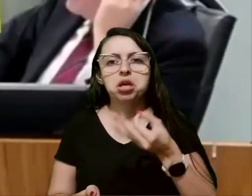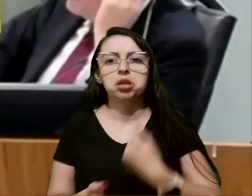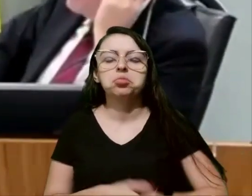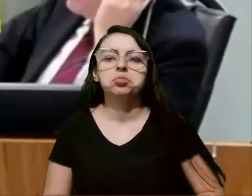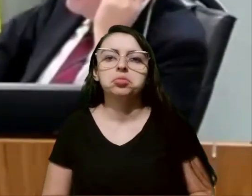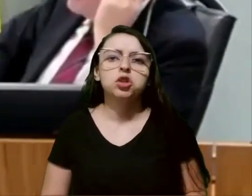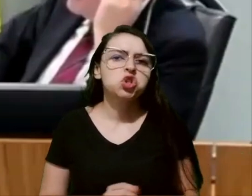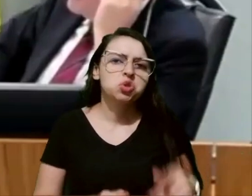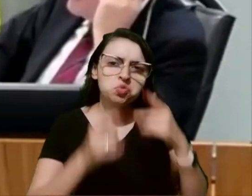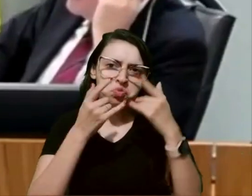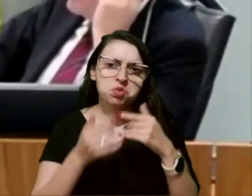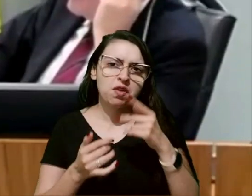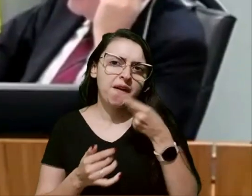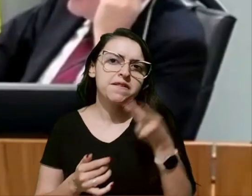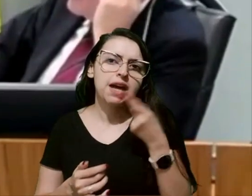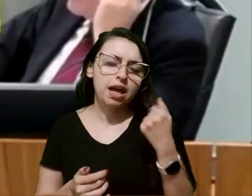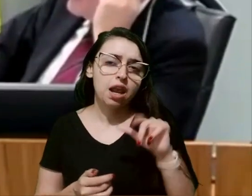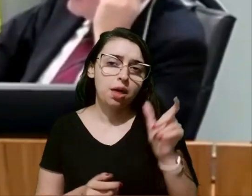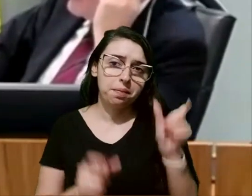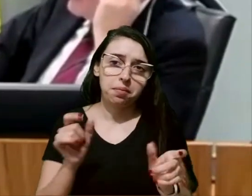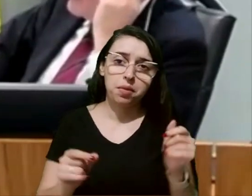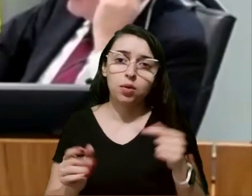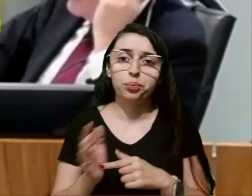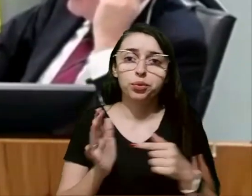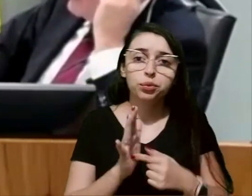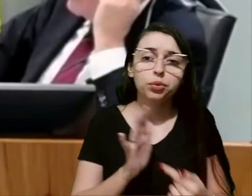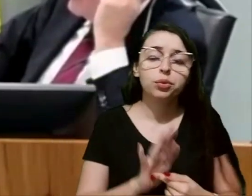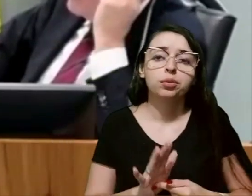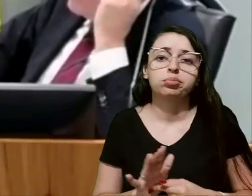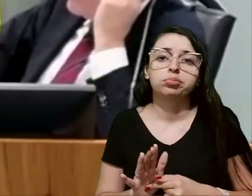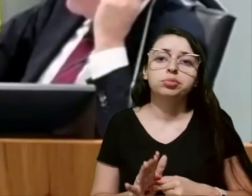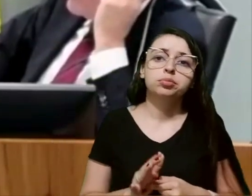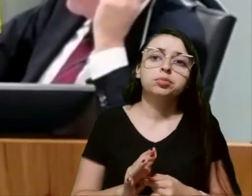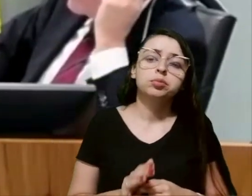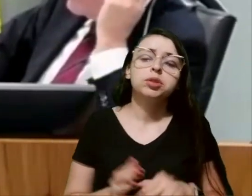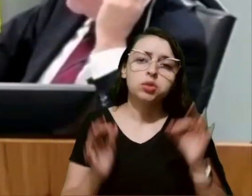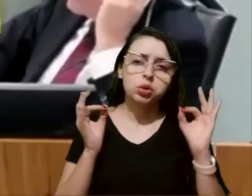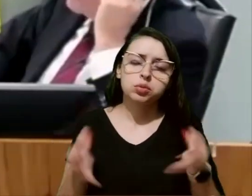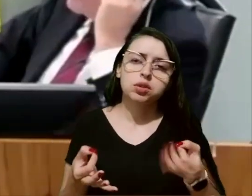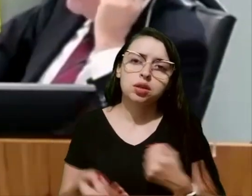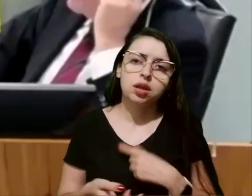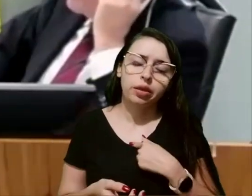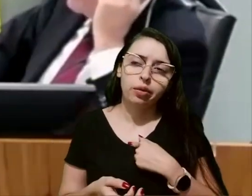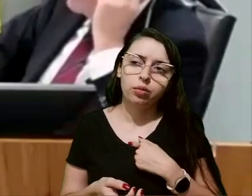eu considero absolutamente corretas. Alguns dos pontos que foram endereçados, inclusive,